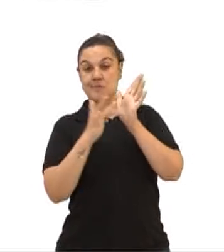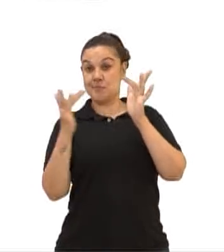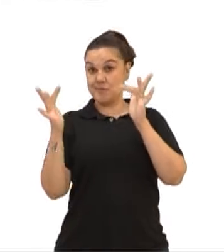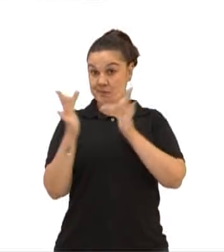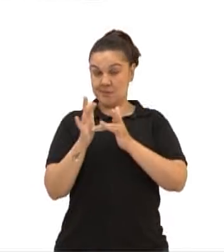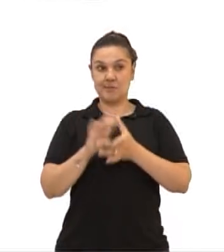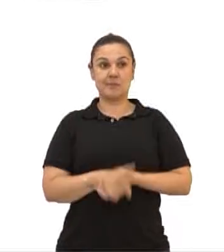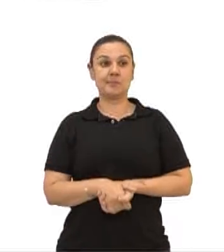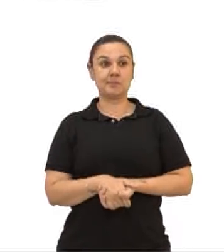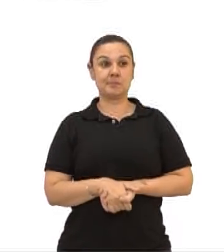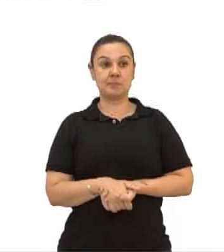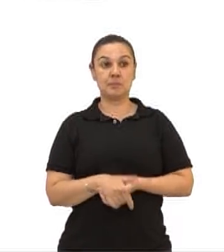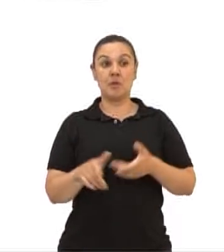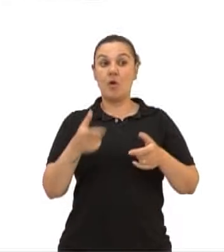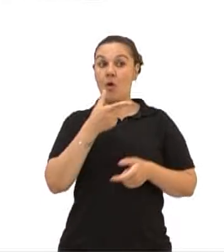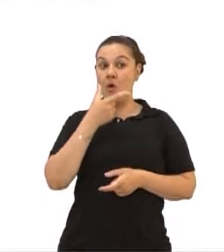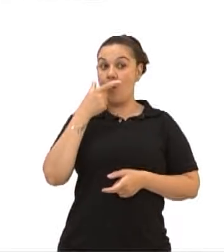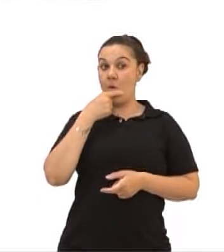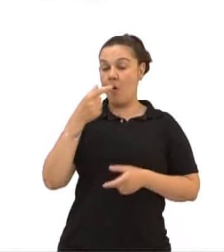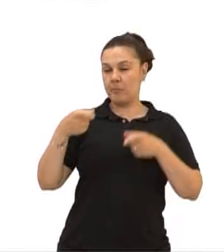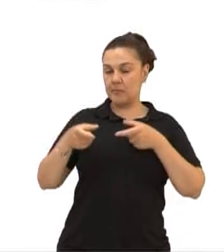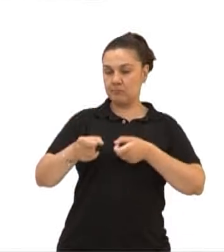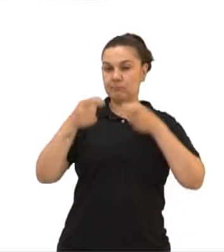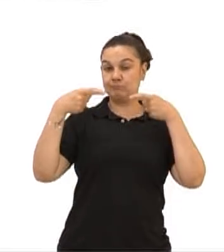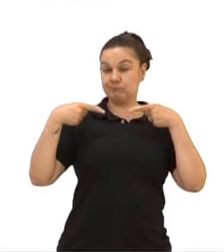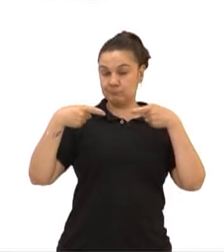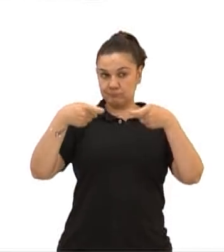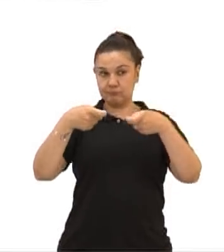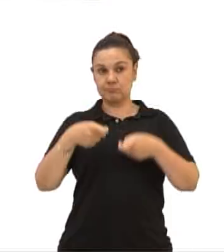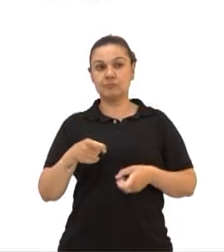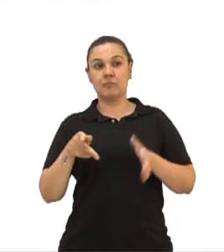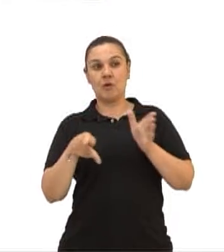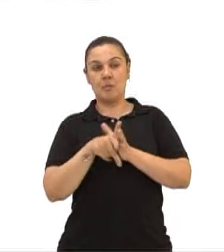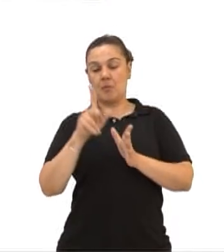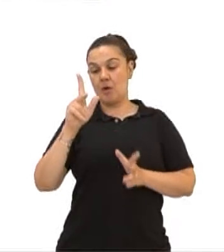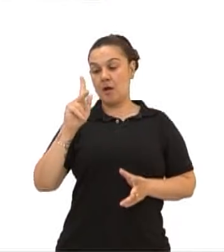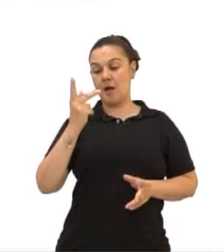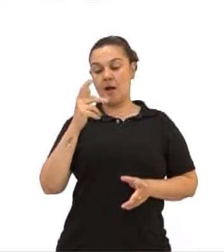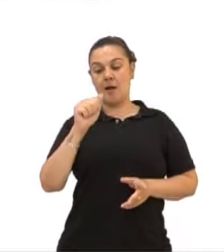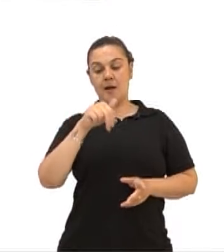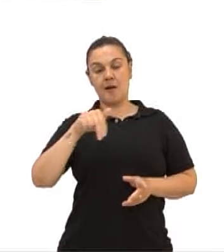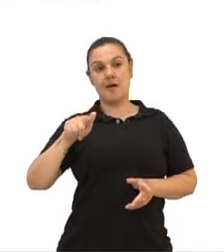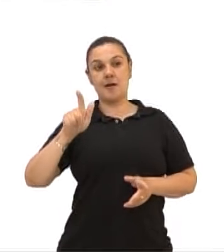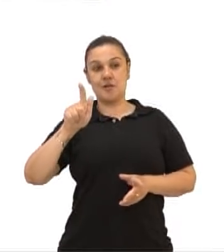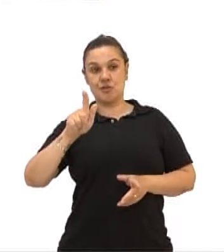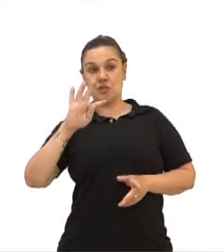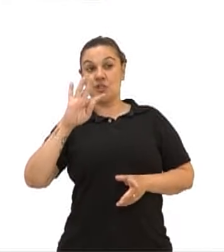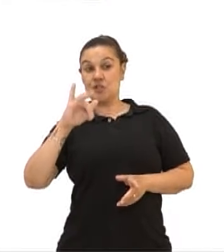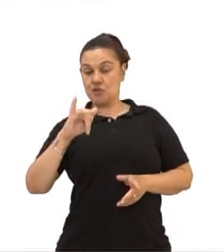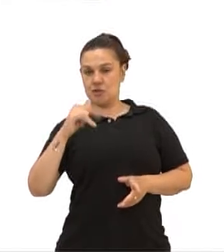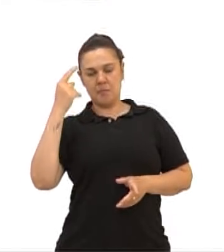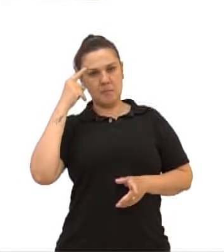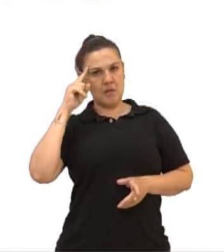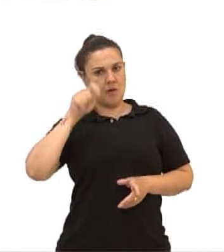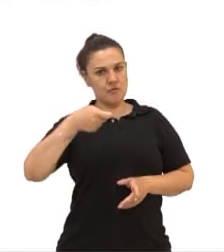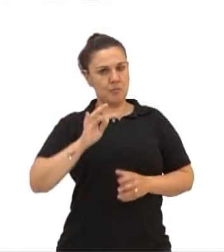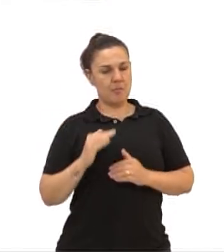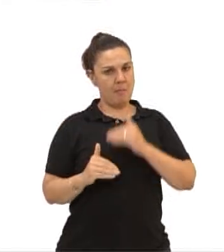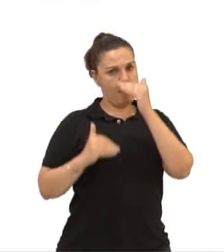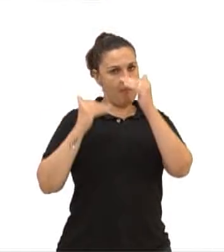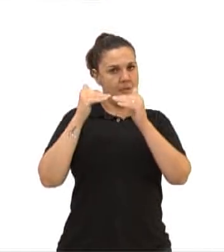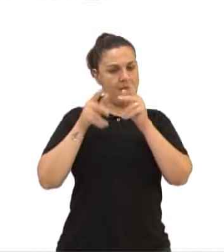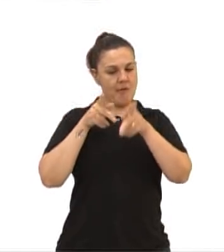Cristo, por meio do domínio do Império Guerreiro, né, de Yuan Ti, que, pensando no progresso do seu